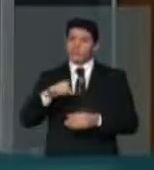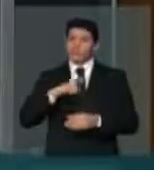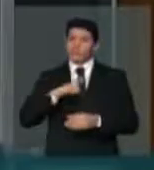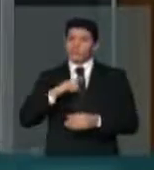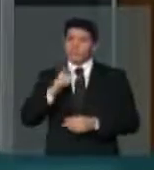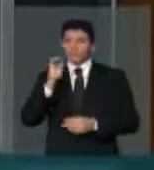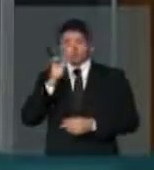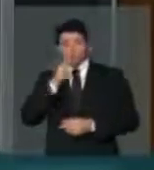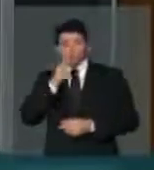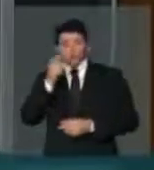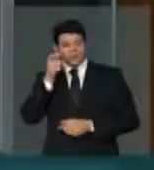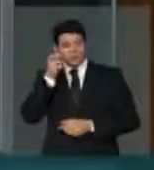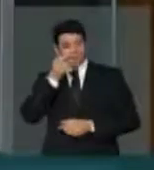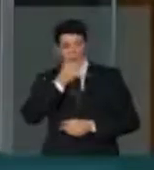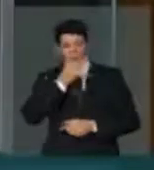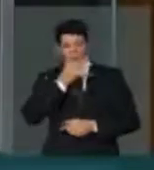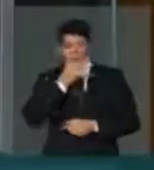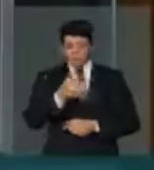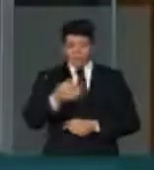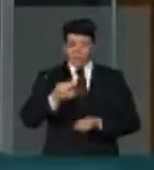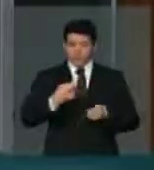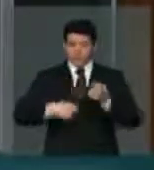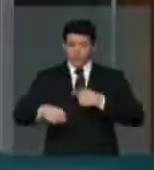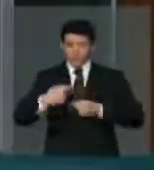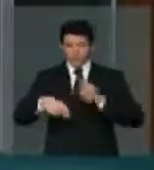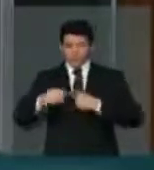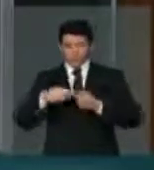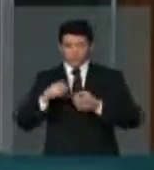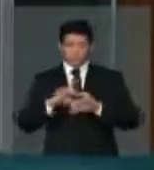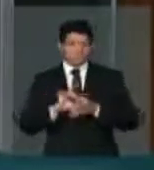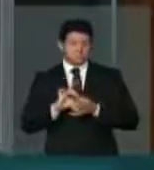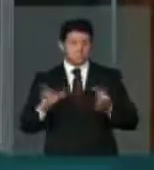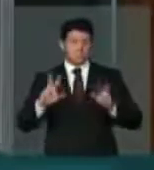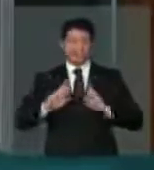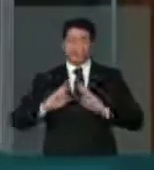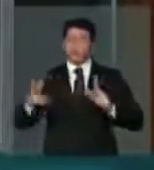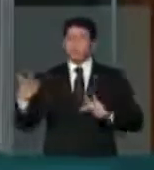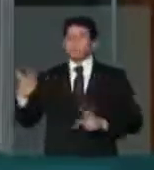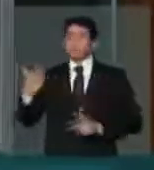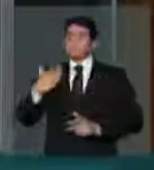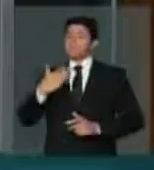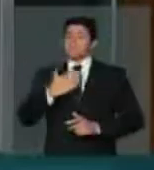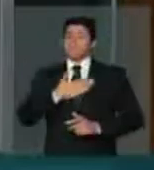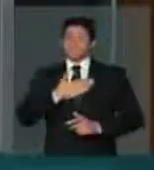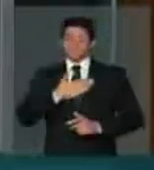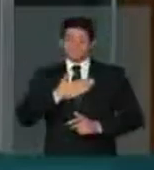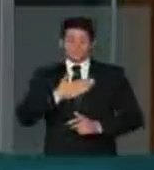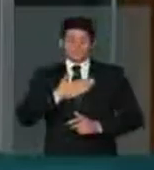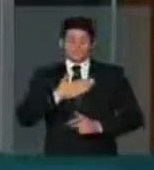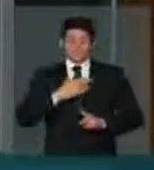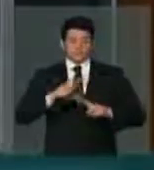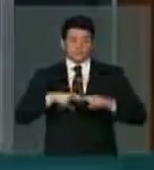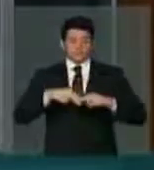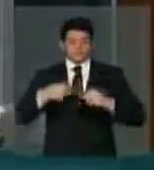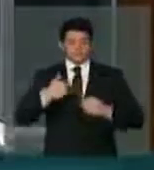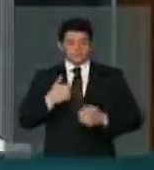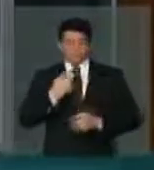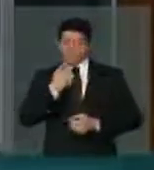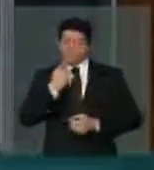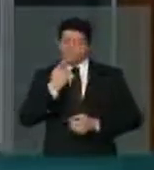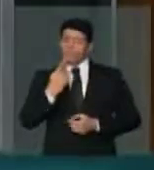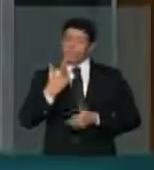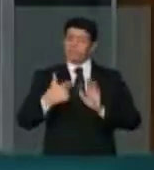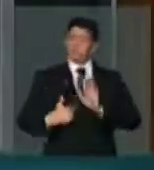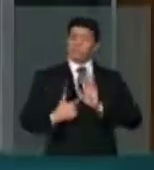vista econômico que seja liberal. Não é a minha. E por isso eu tomo a liberdade de